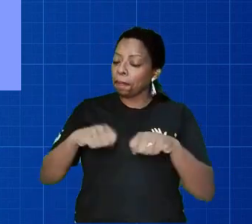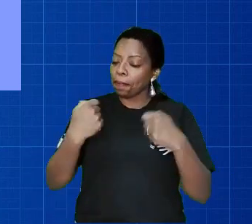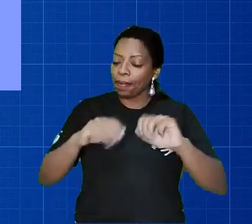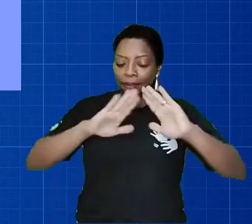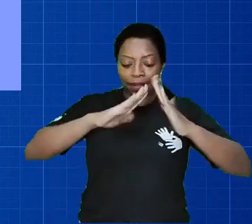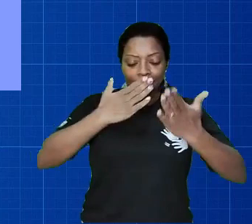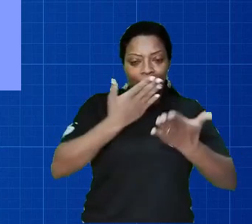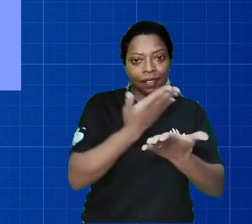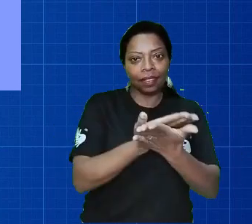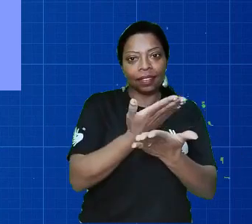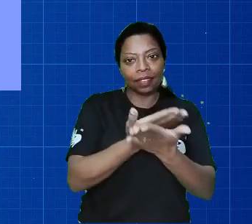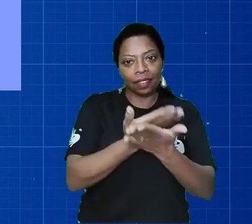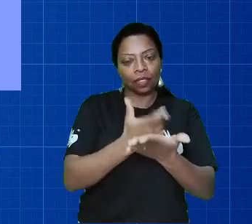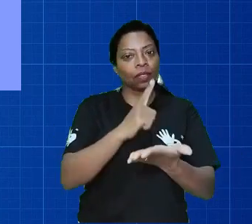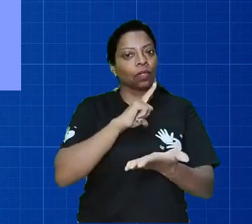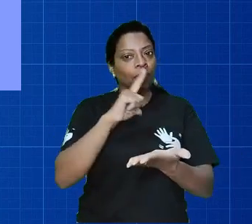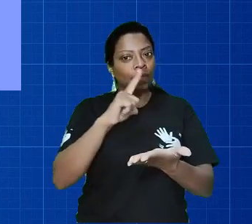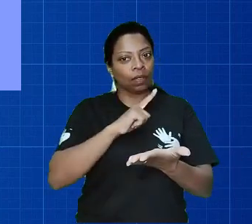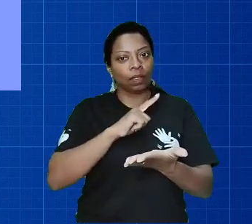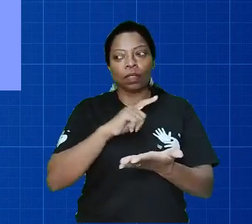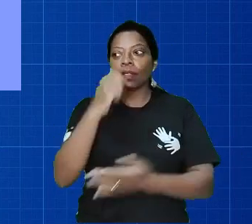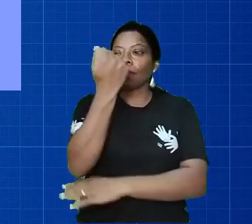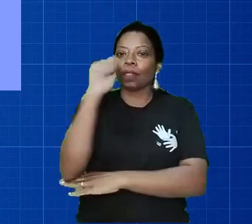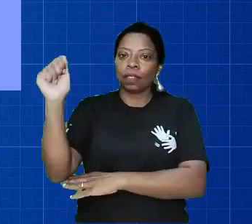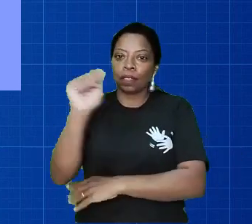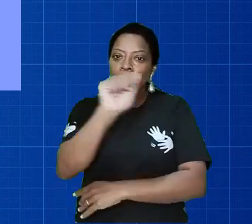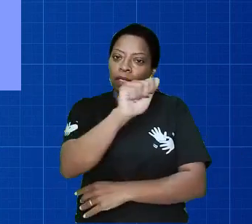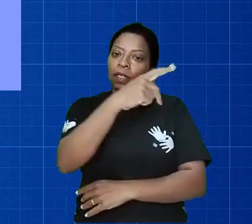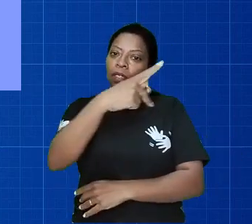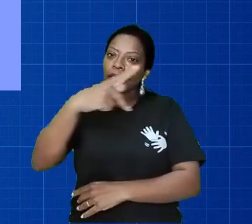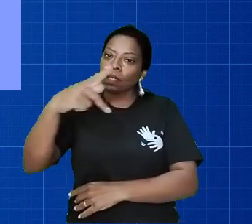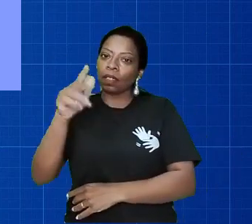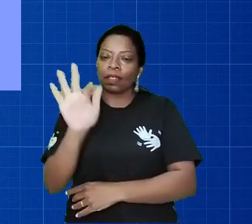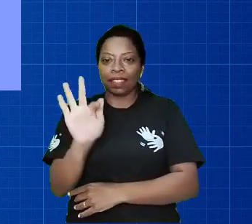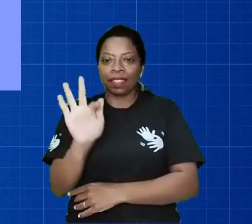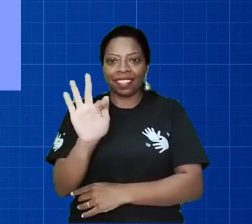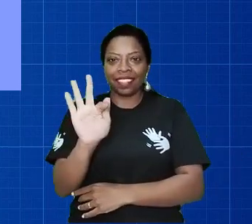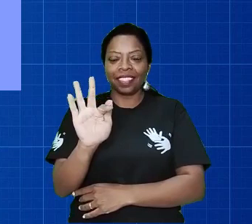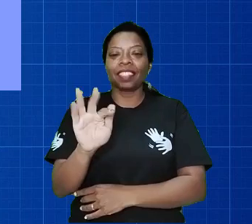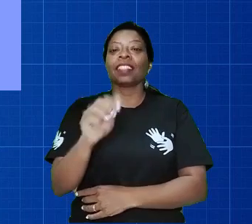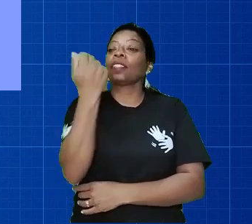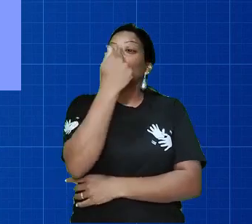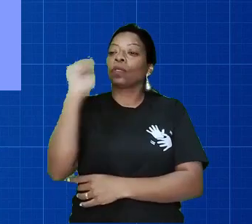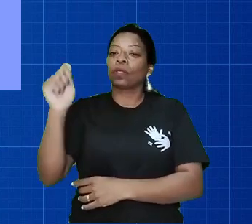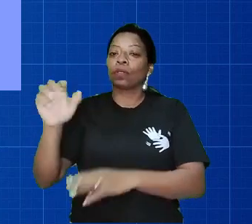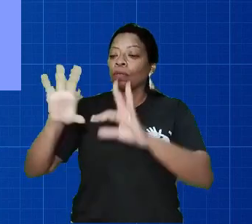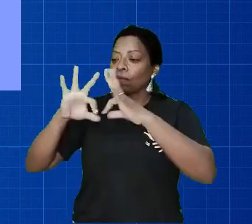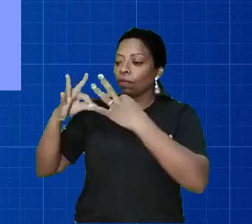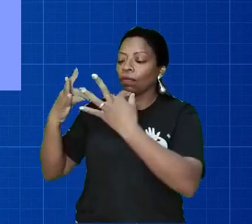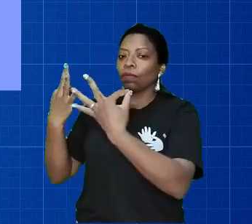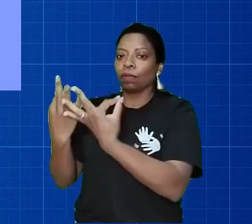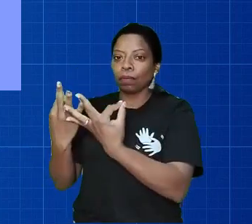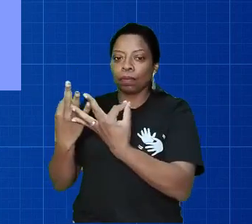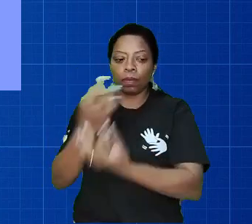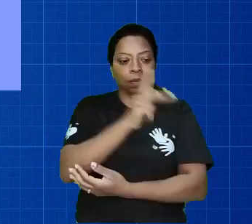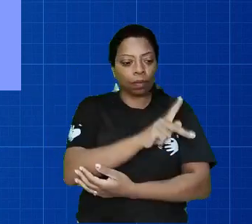que a unidade educacional ela tenha a APPF, que é a sua associação de pais, professores e